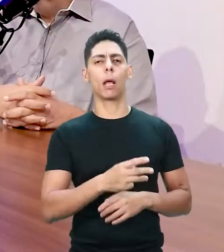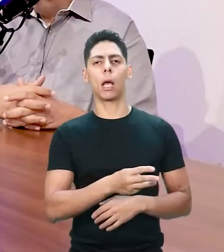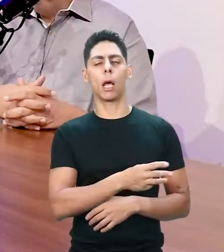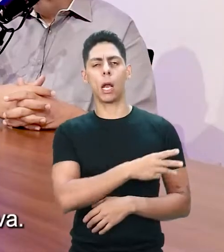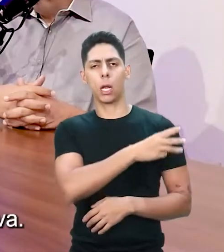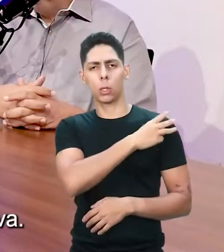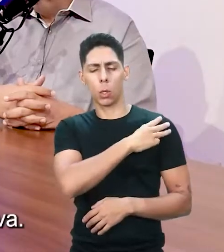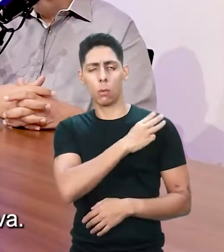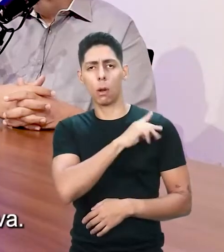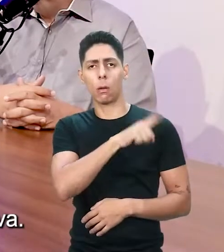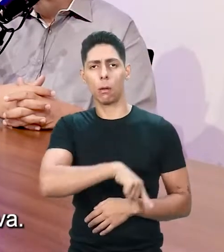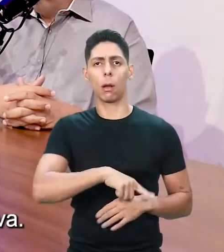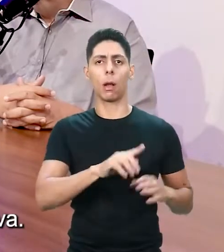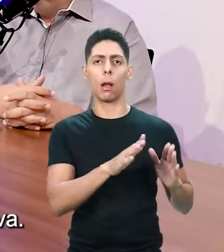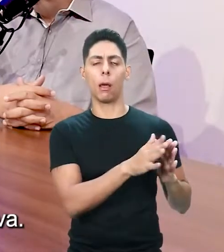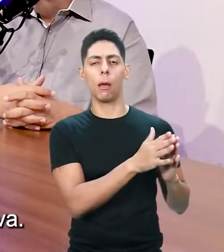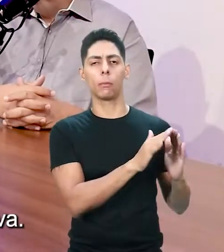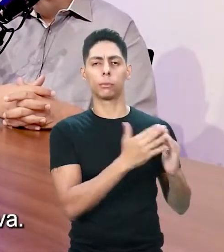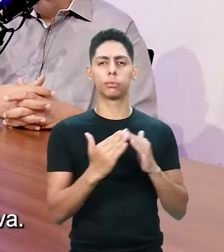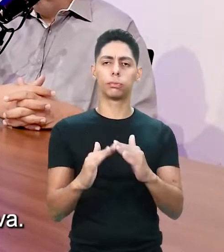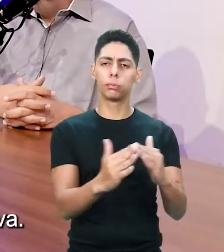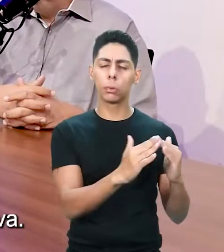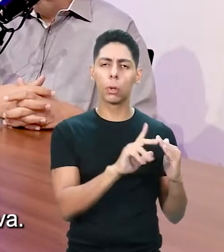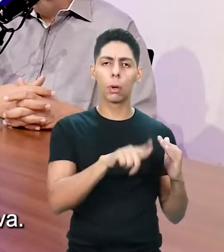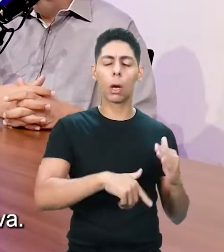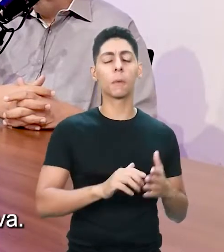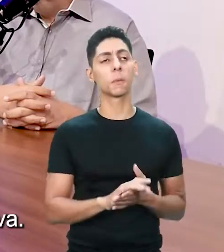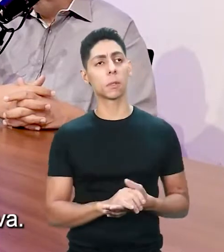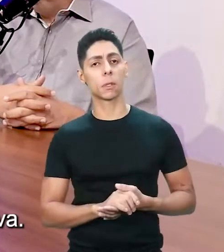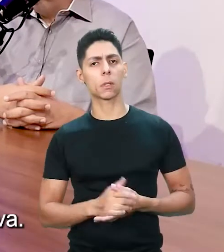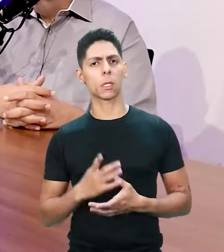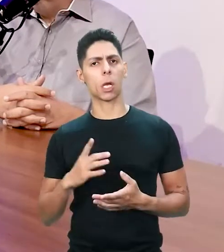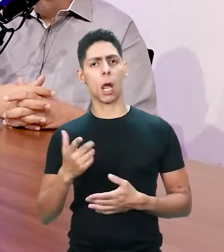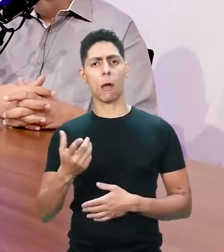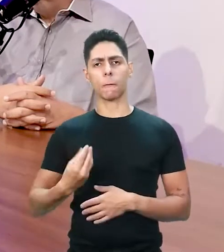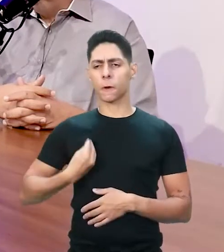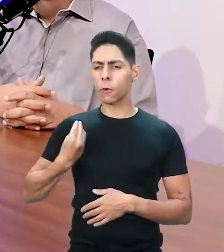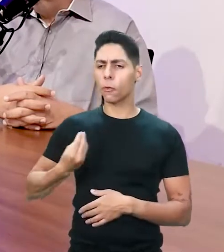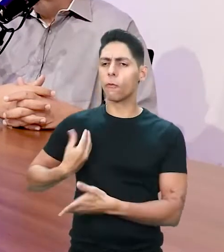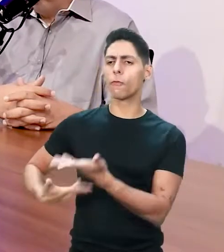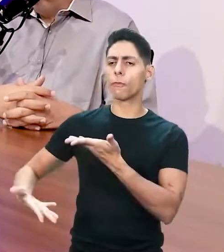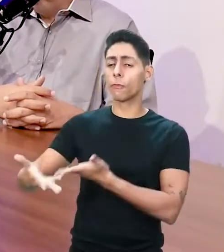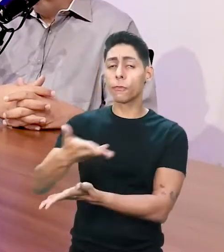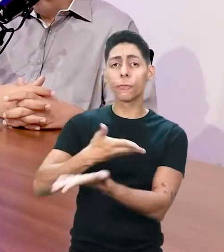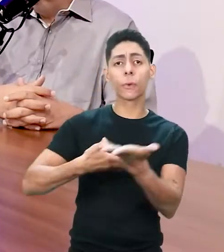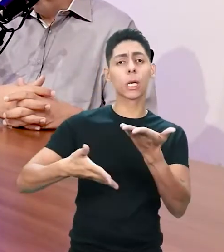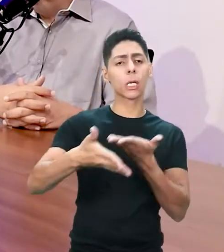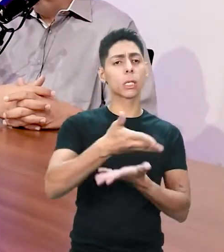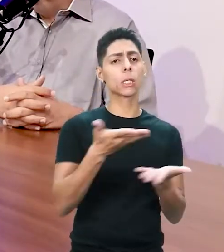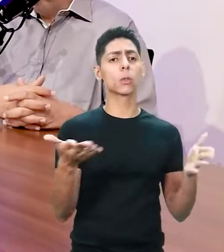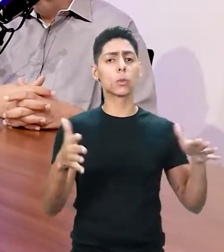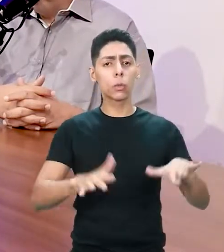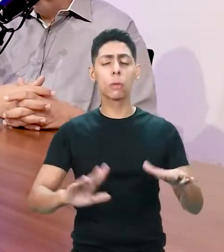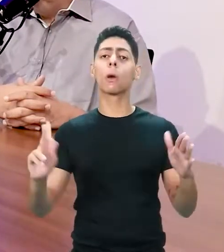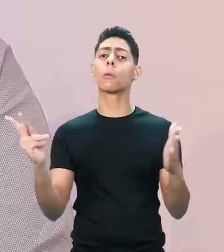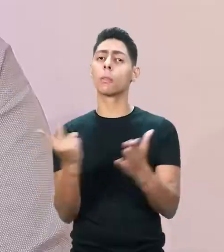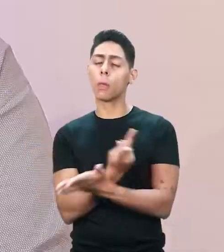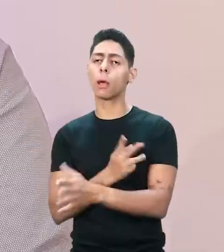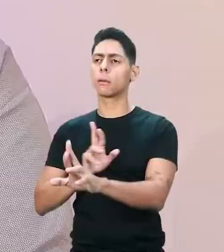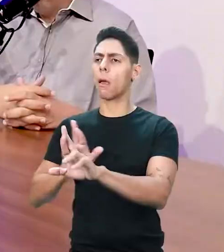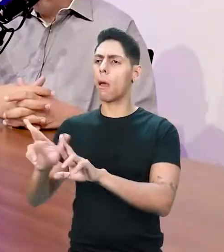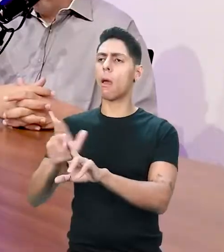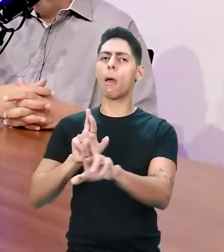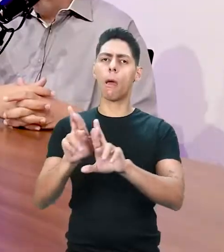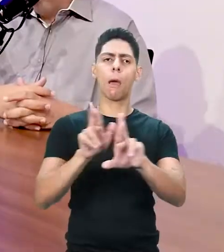minhas palestras, Antônio, e vocês estão acompanhando. A convivência inclusiva, ela gera relações inclusivas.